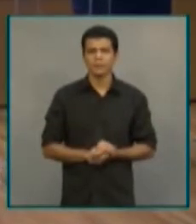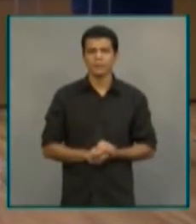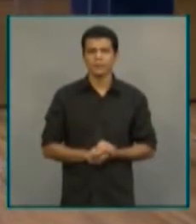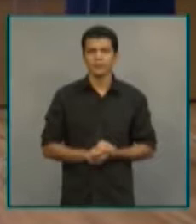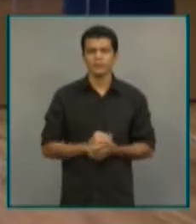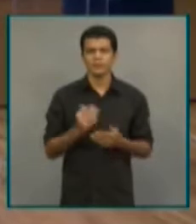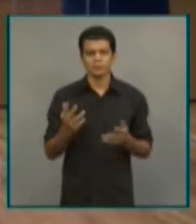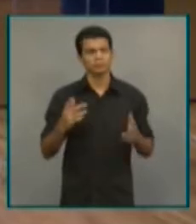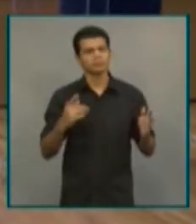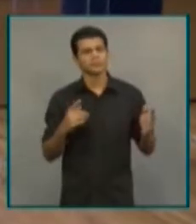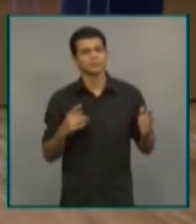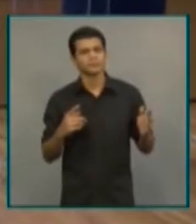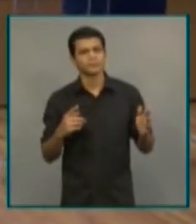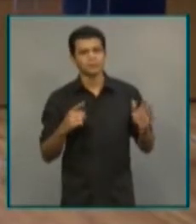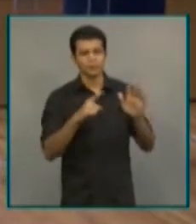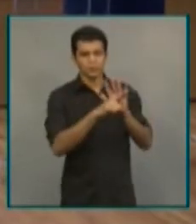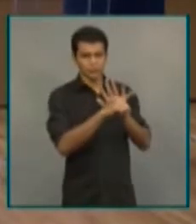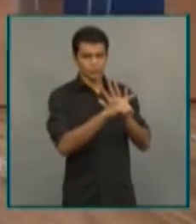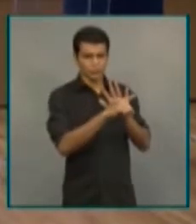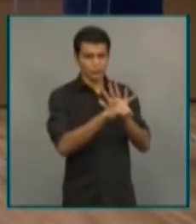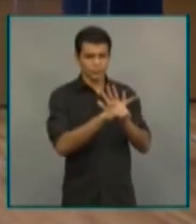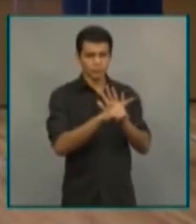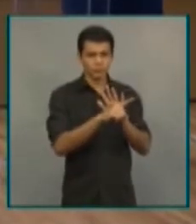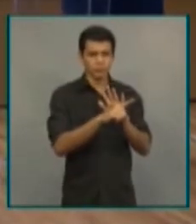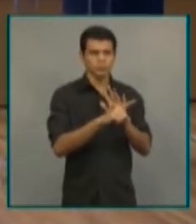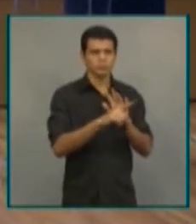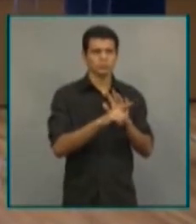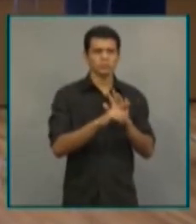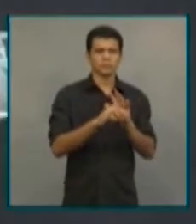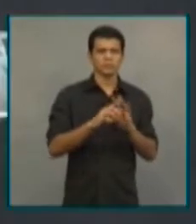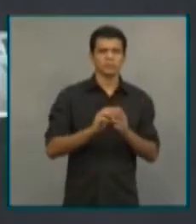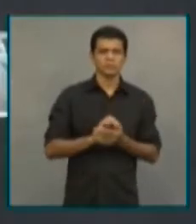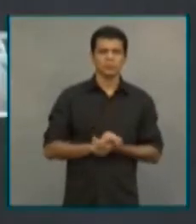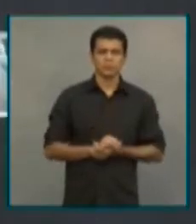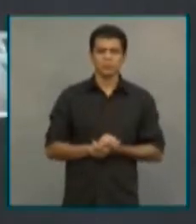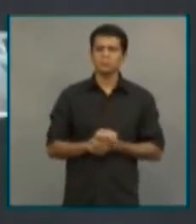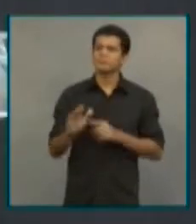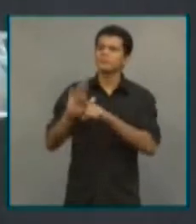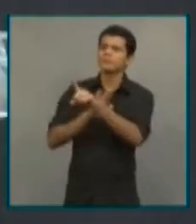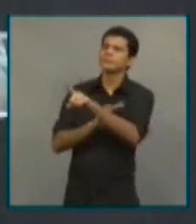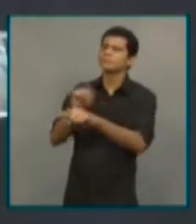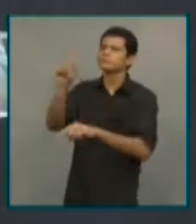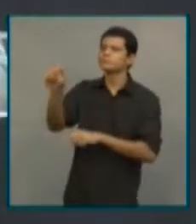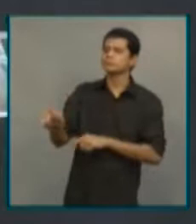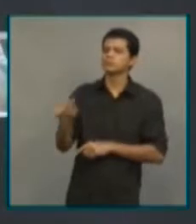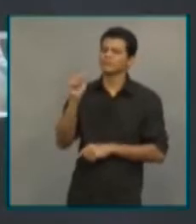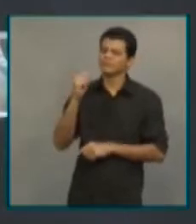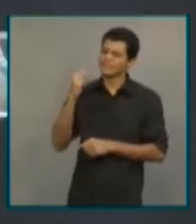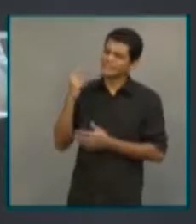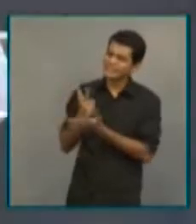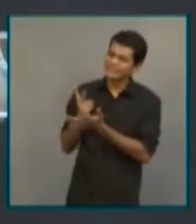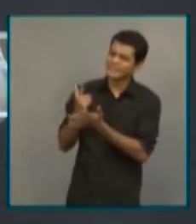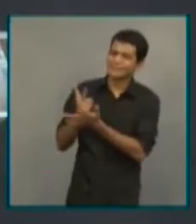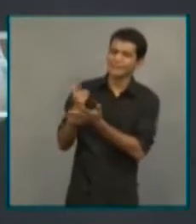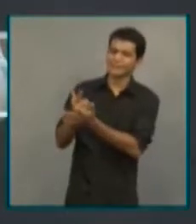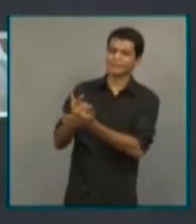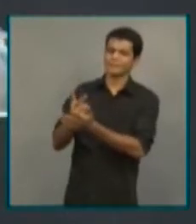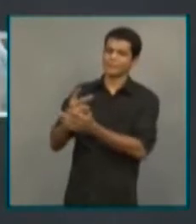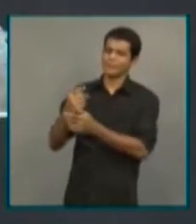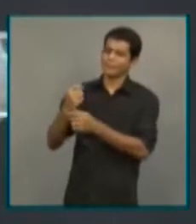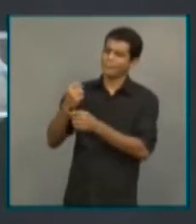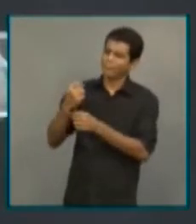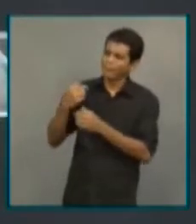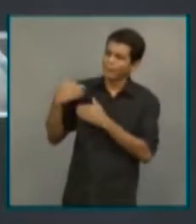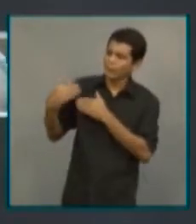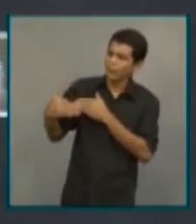Doutora Roberta, as prerrogativas da advocacia, a cada dia que passa, devido à omissão de